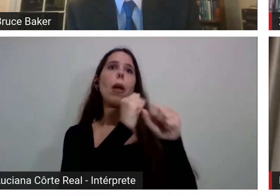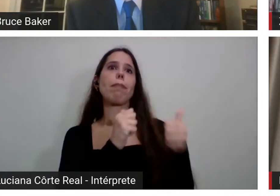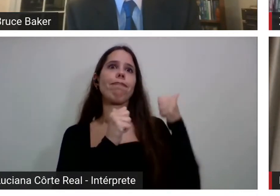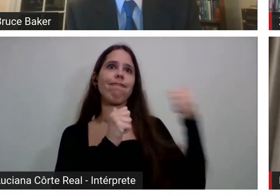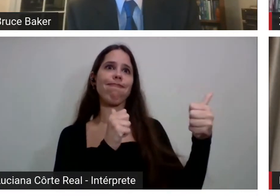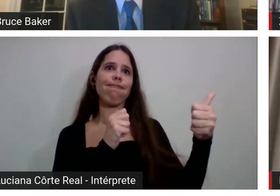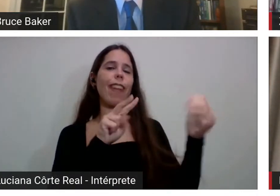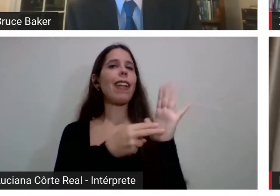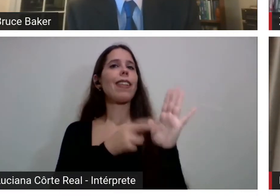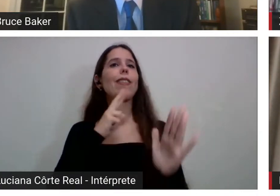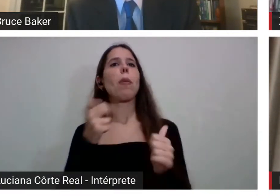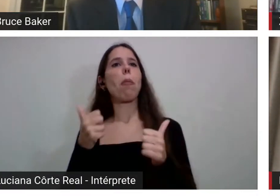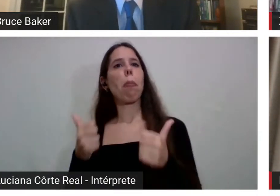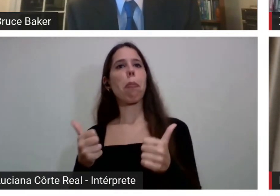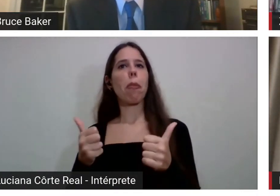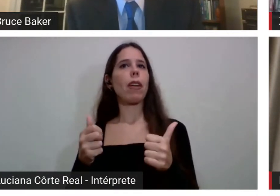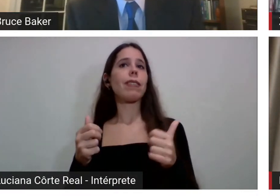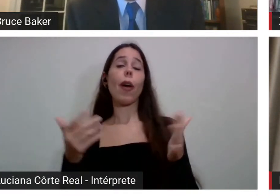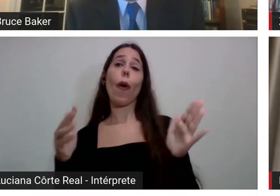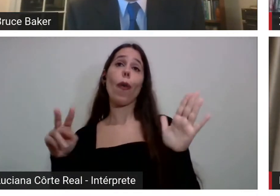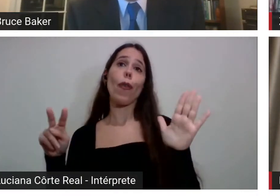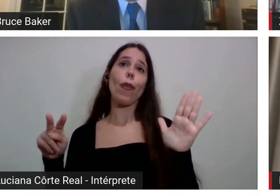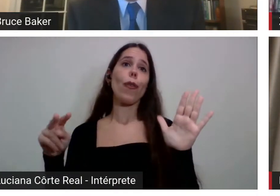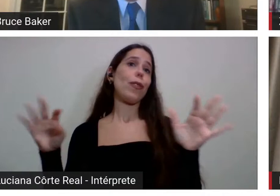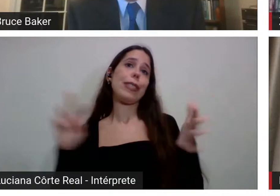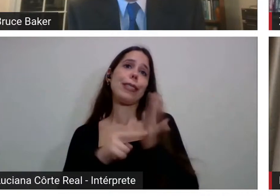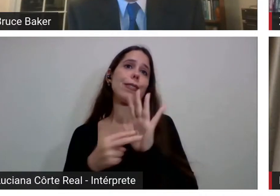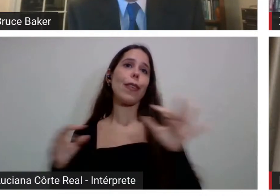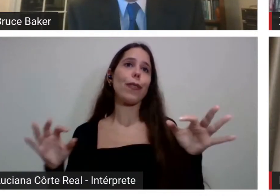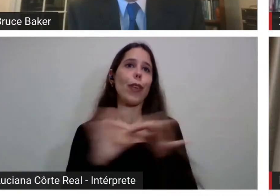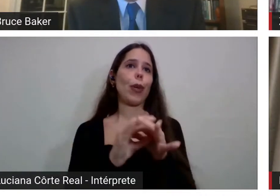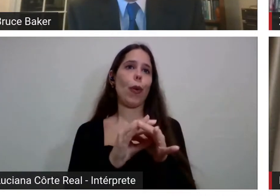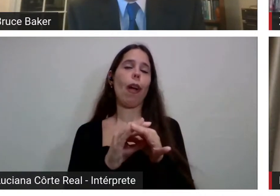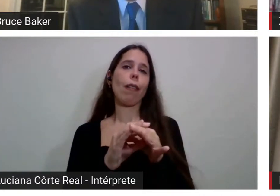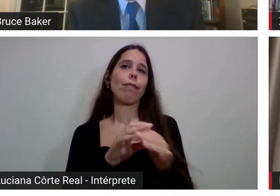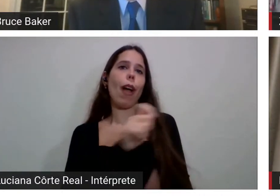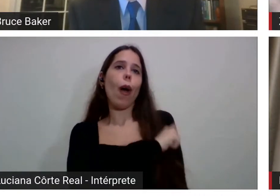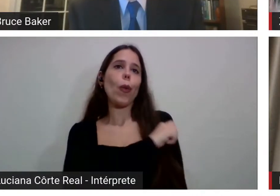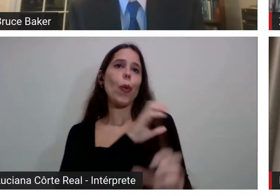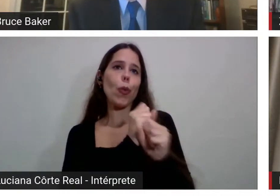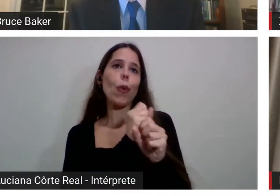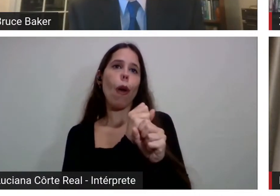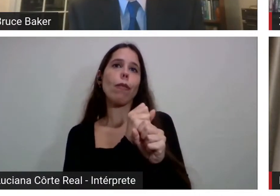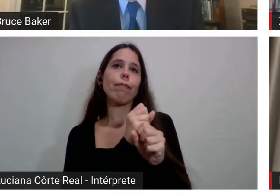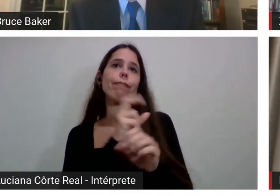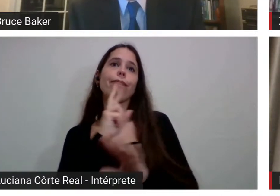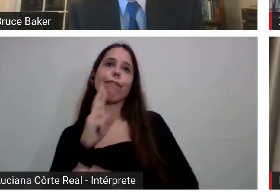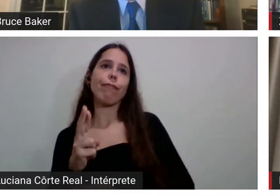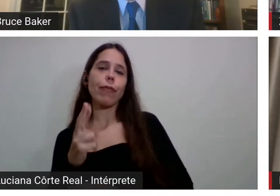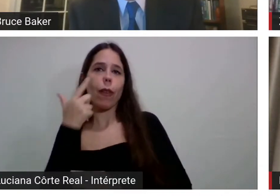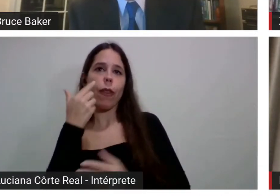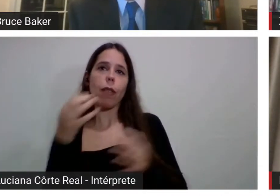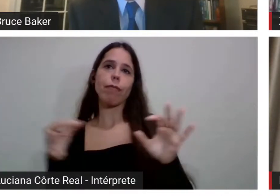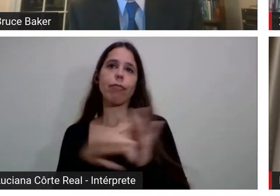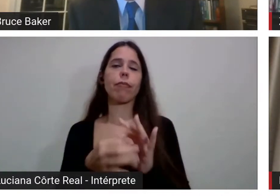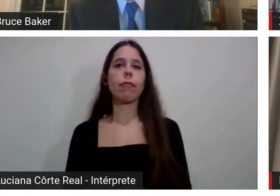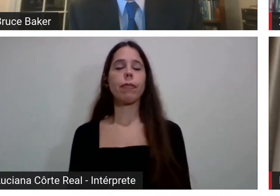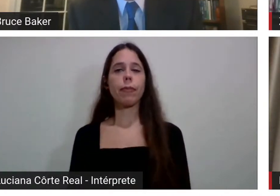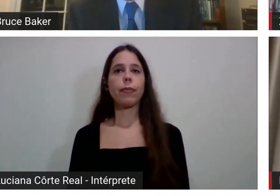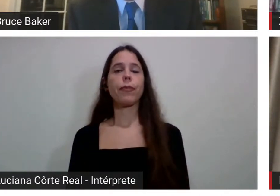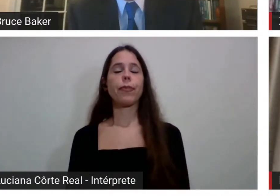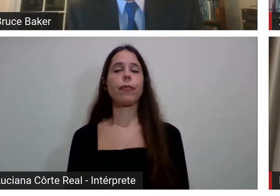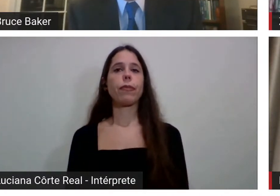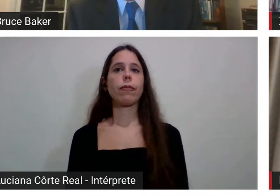Quer falar, Rubens? Yeah. He's saying that both in Brazil and worldwide, normally the educational